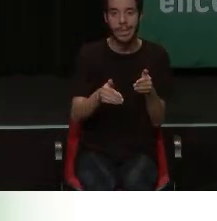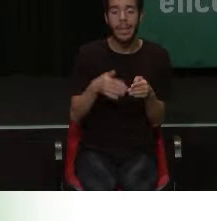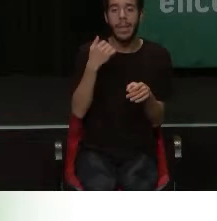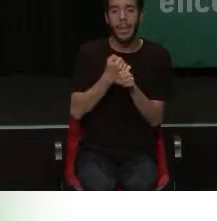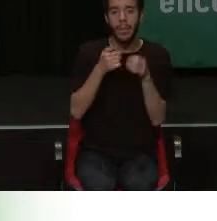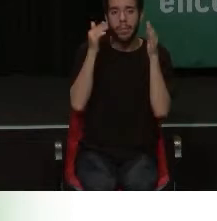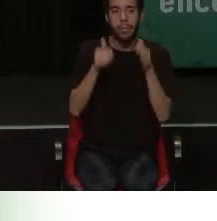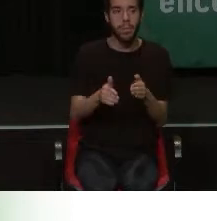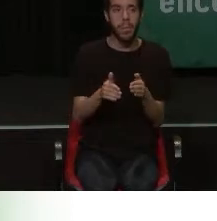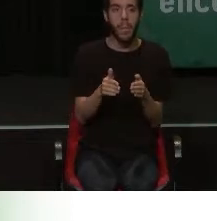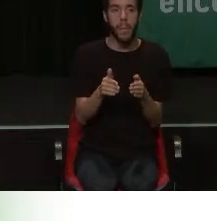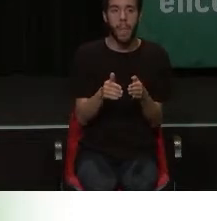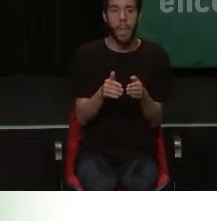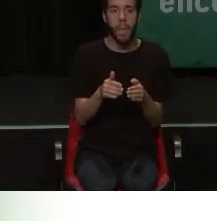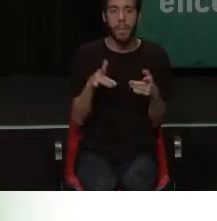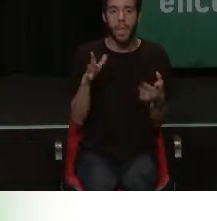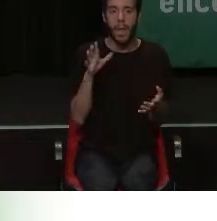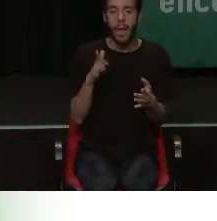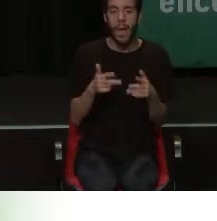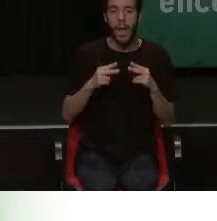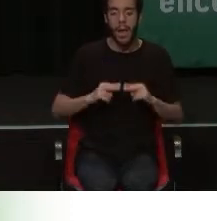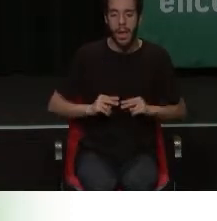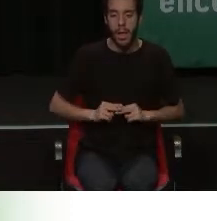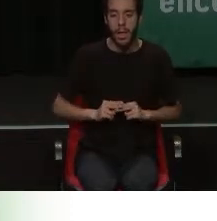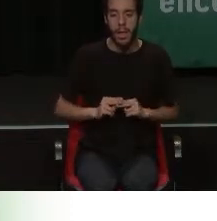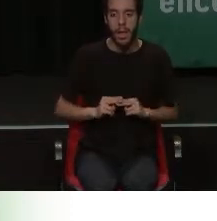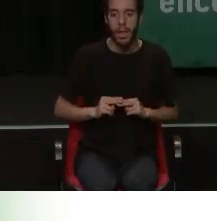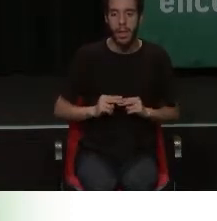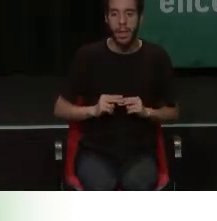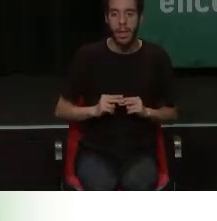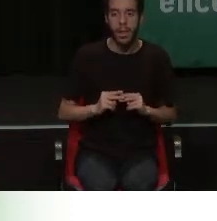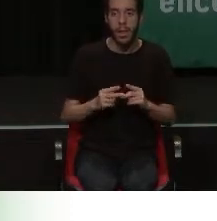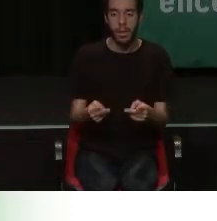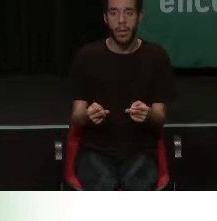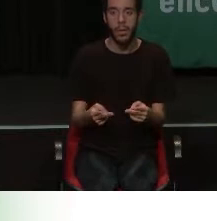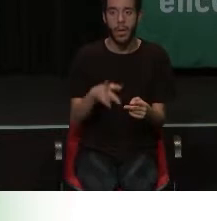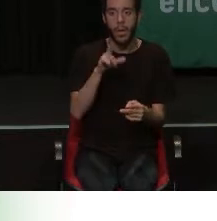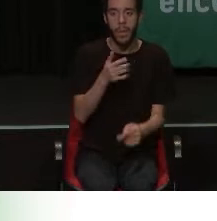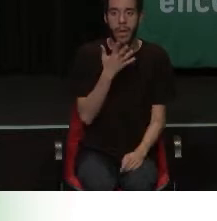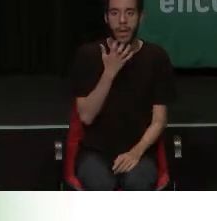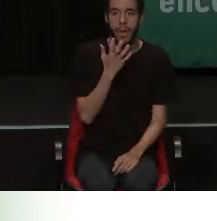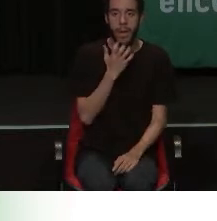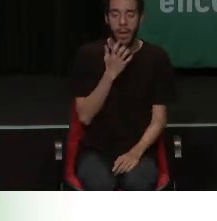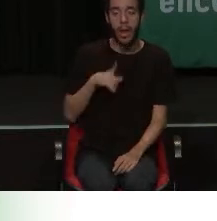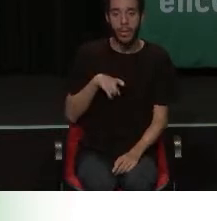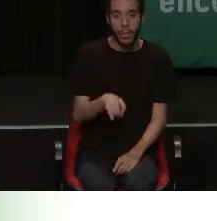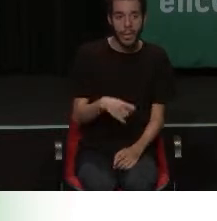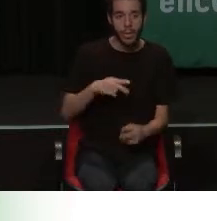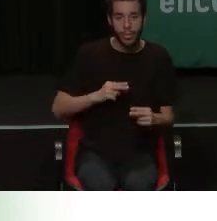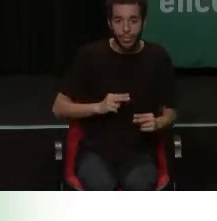a sério ainda à transmissão e à prevenção da transmissão da resistência aos